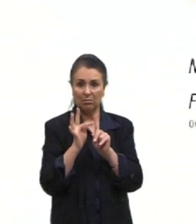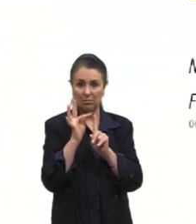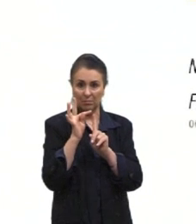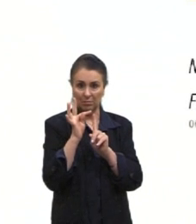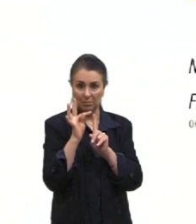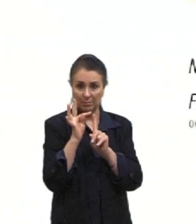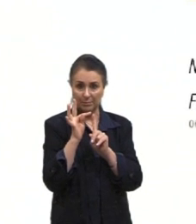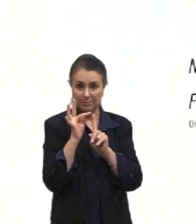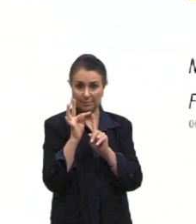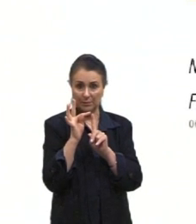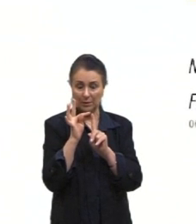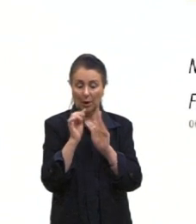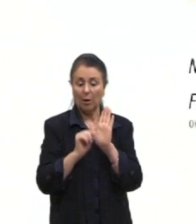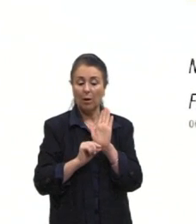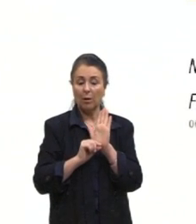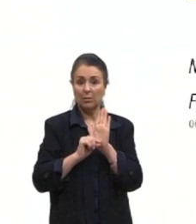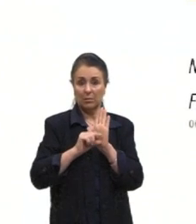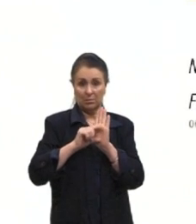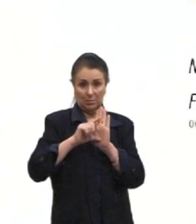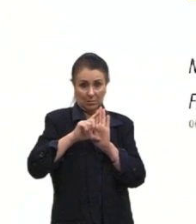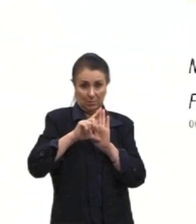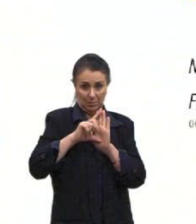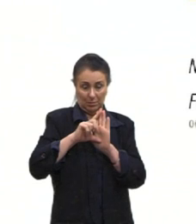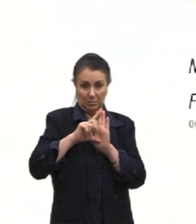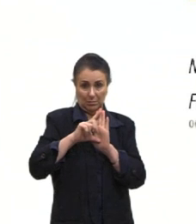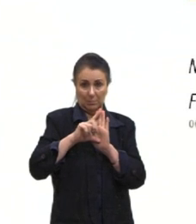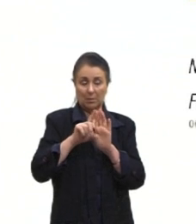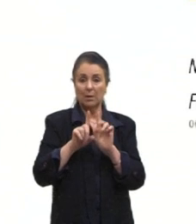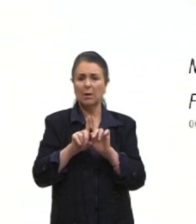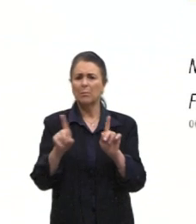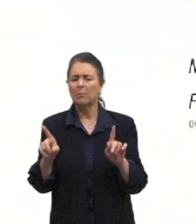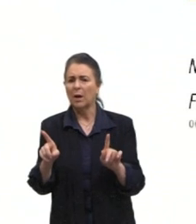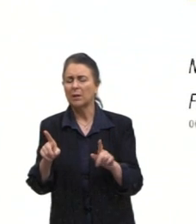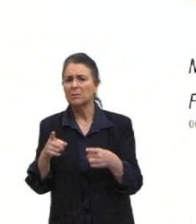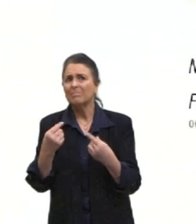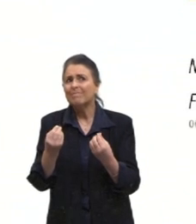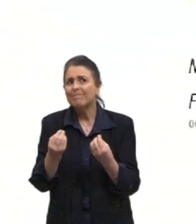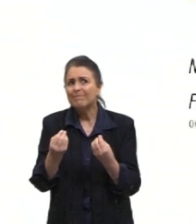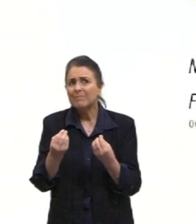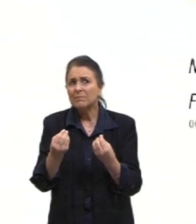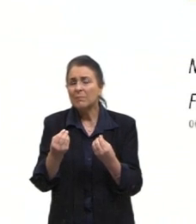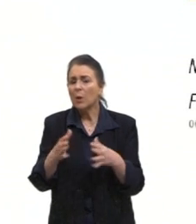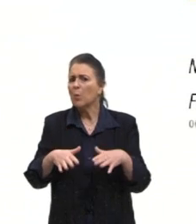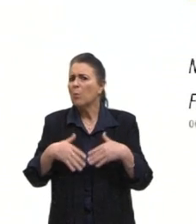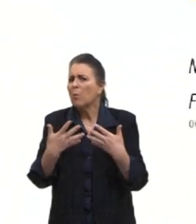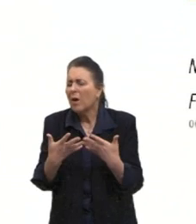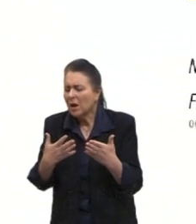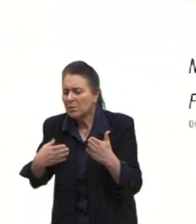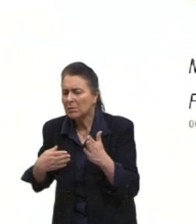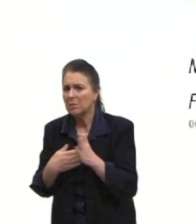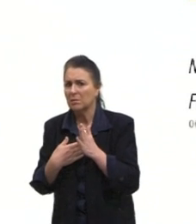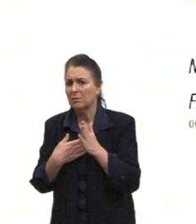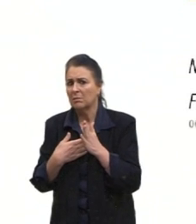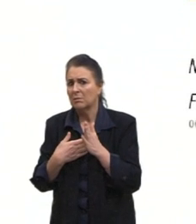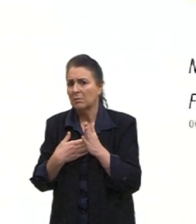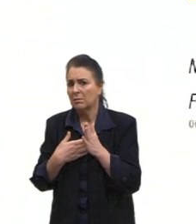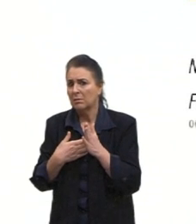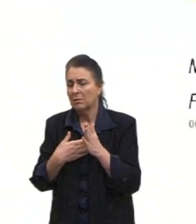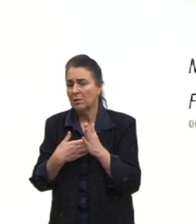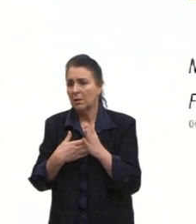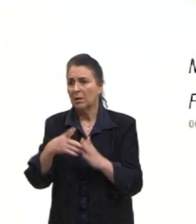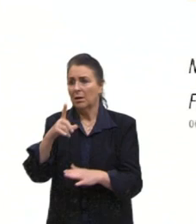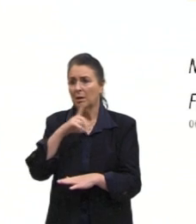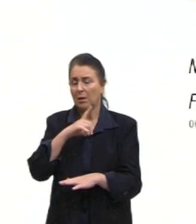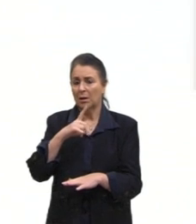estão aumentando obviamente Mas quais seriam então esses limites né então nós temos aqui